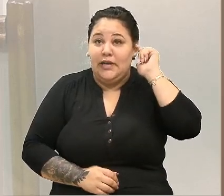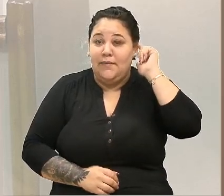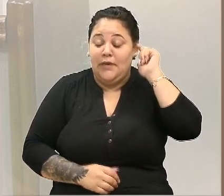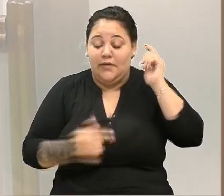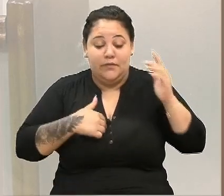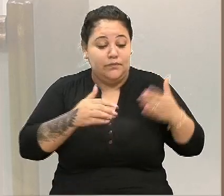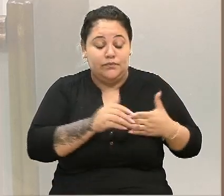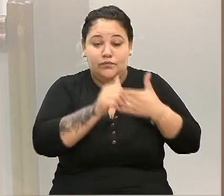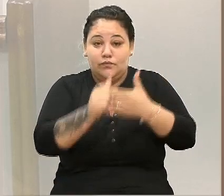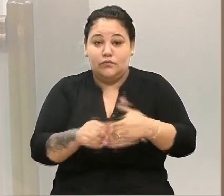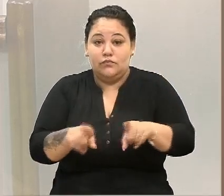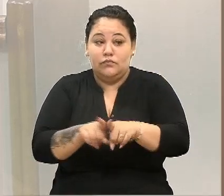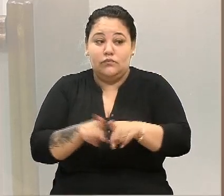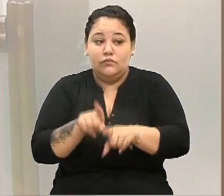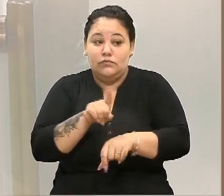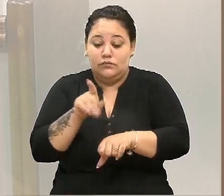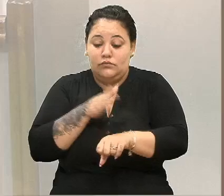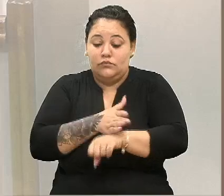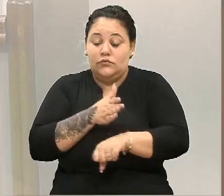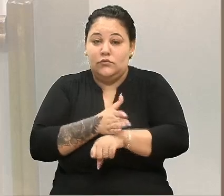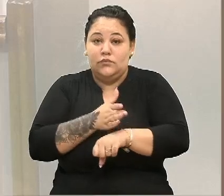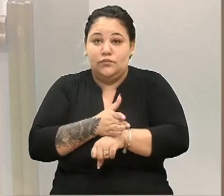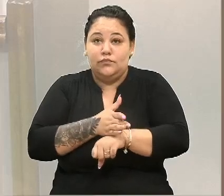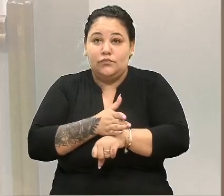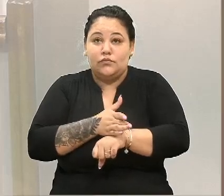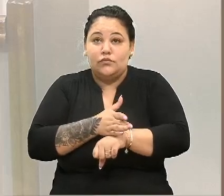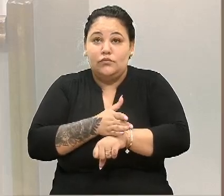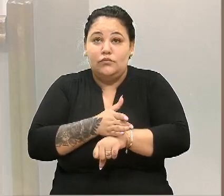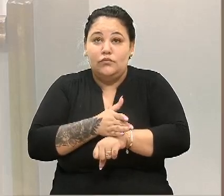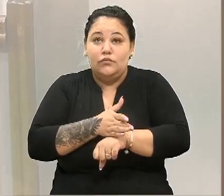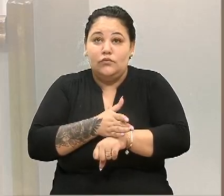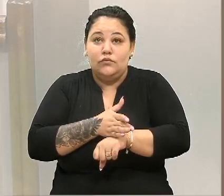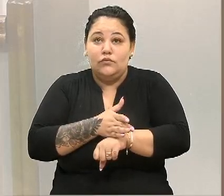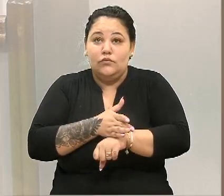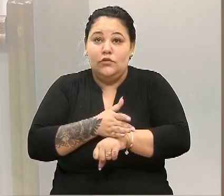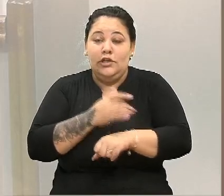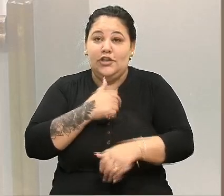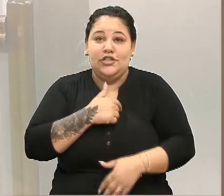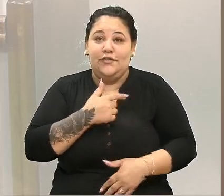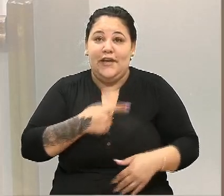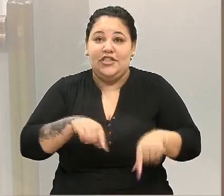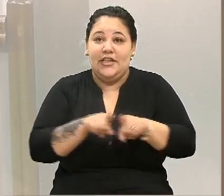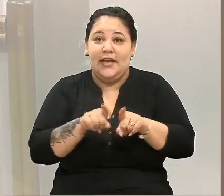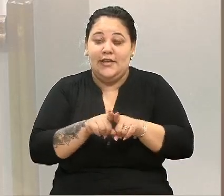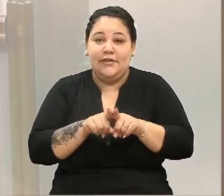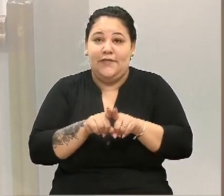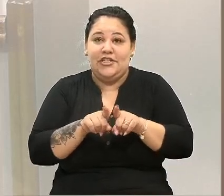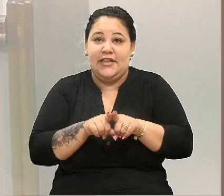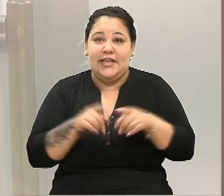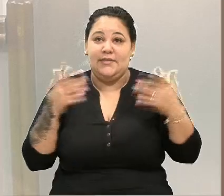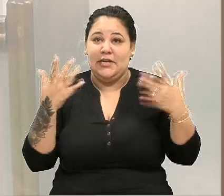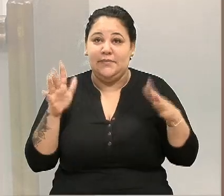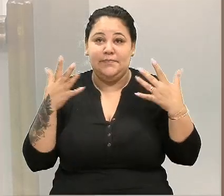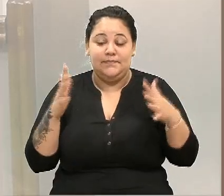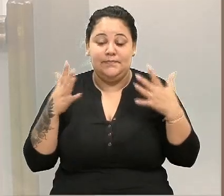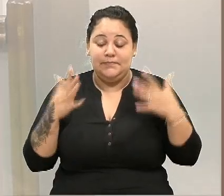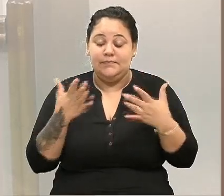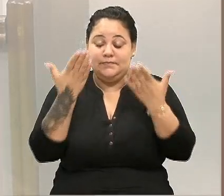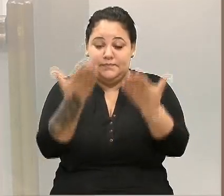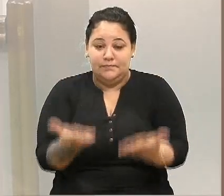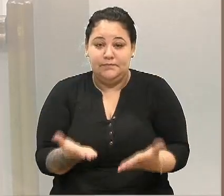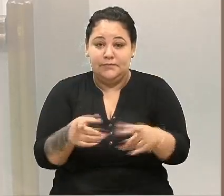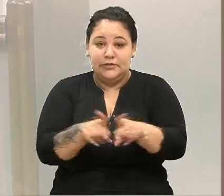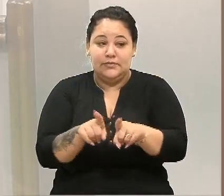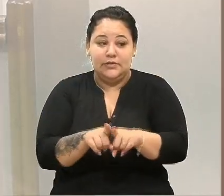não participei, não é o esporte preferido meu, mas eu parabenizo o senhor por participar sempre, e não